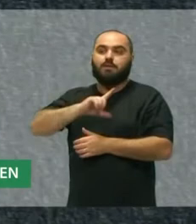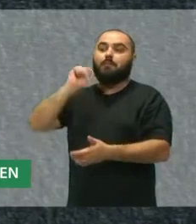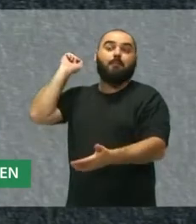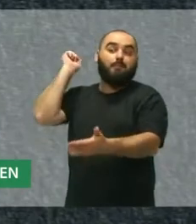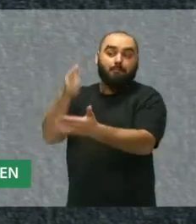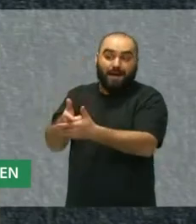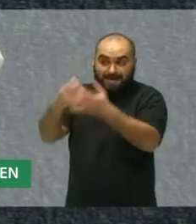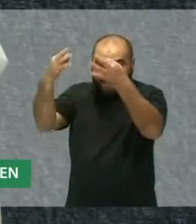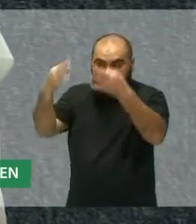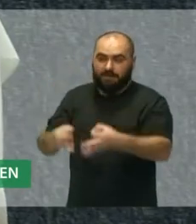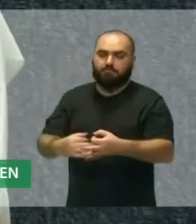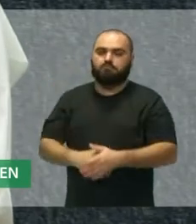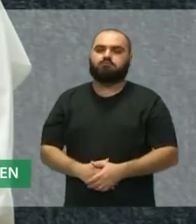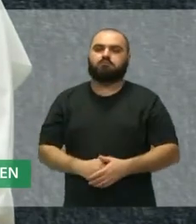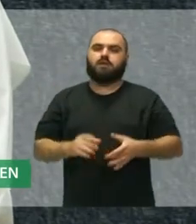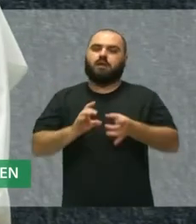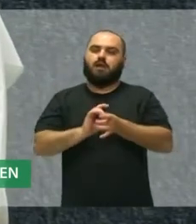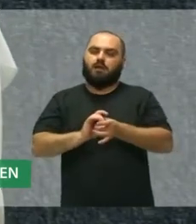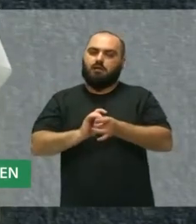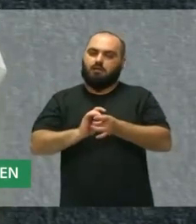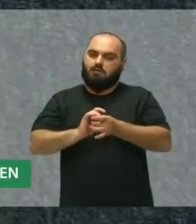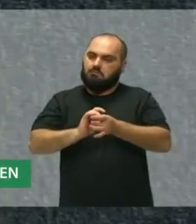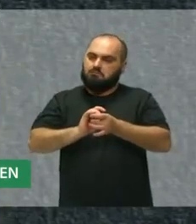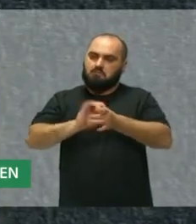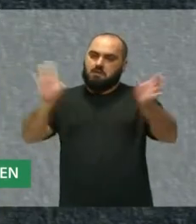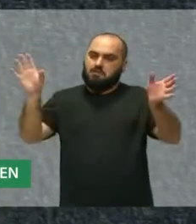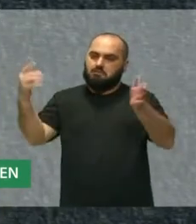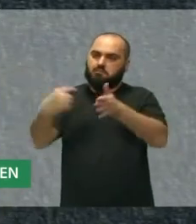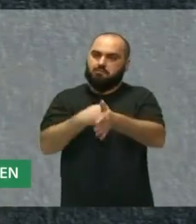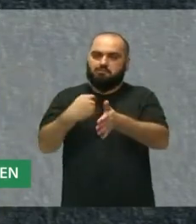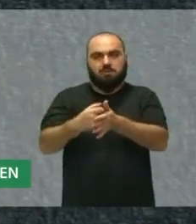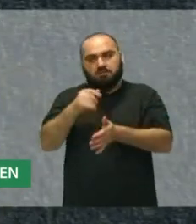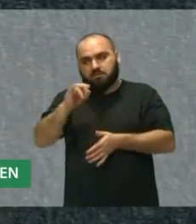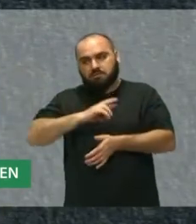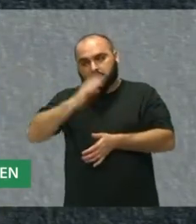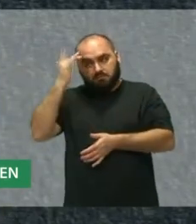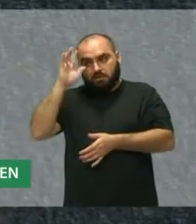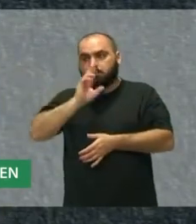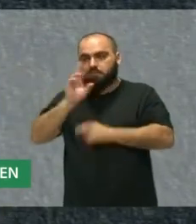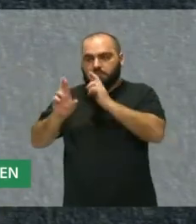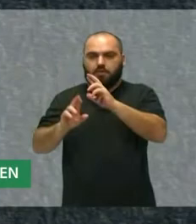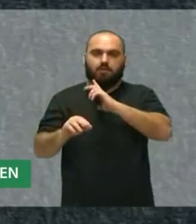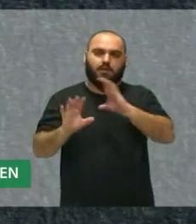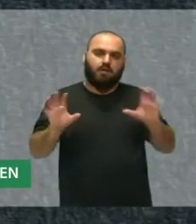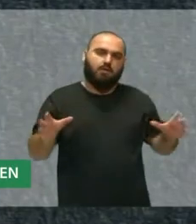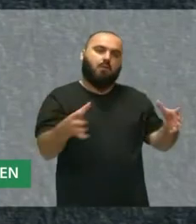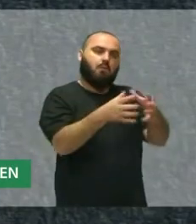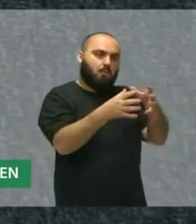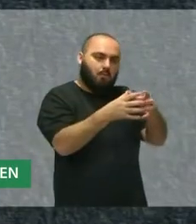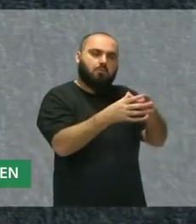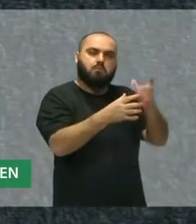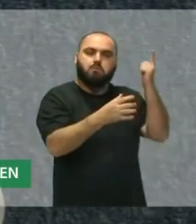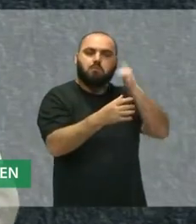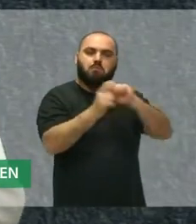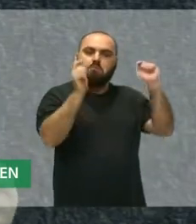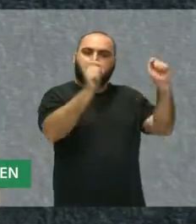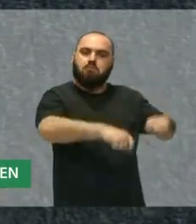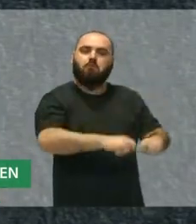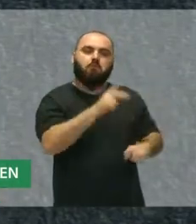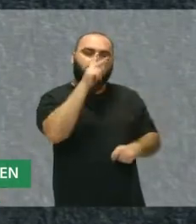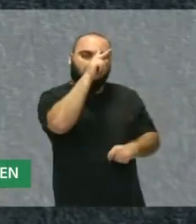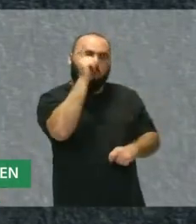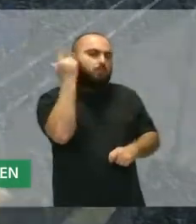É isso, fico à disposição para qualquer pergunta, e o que eu não souber responder, nós temos aqui um time bastante competente para